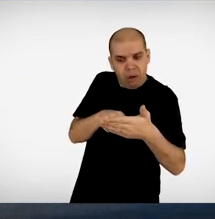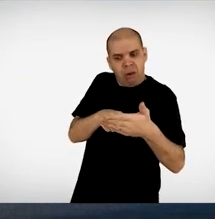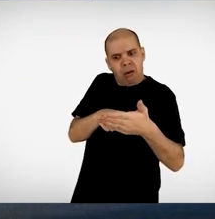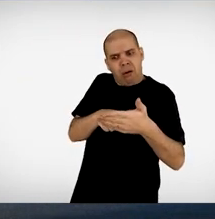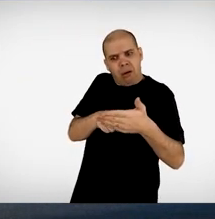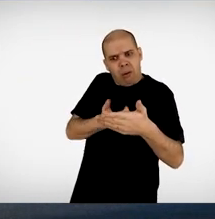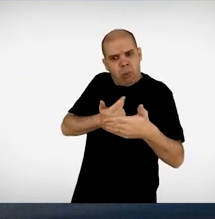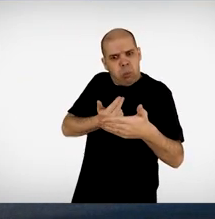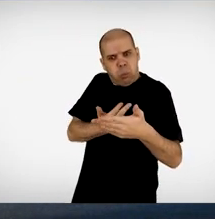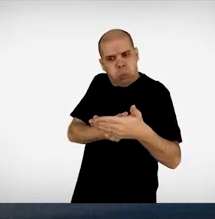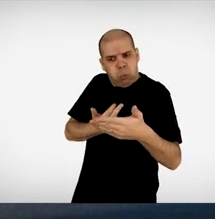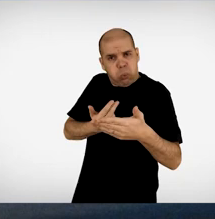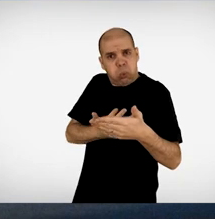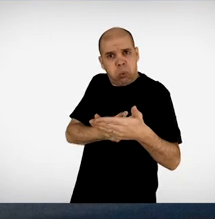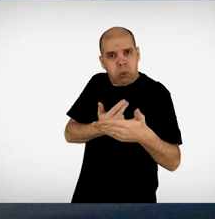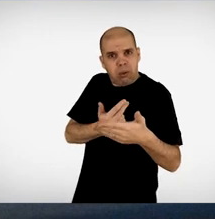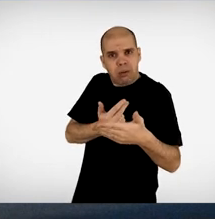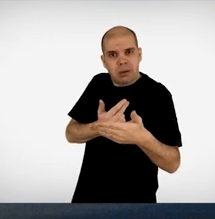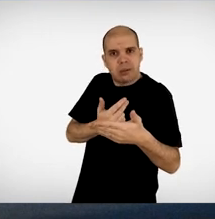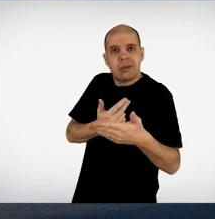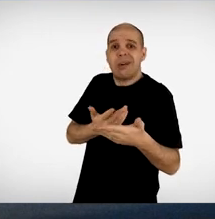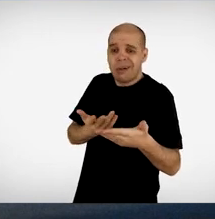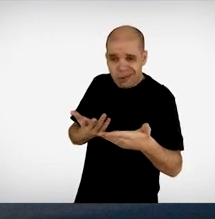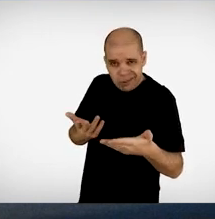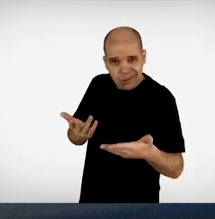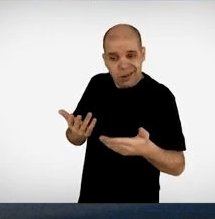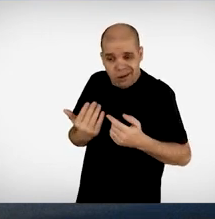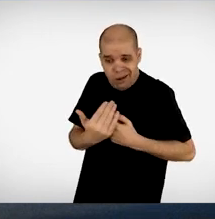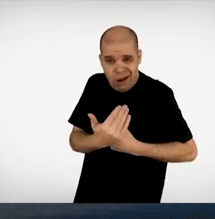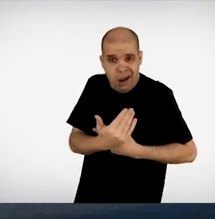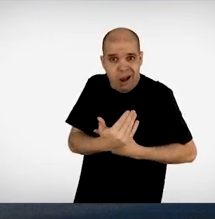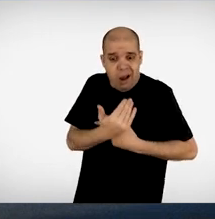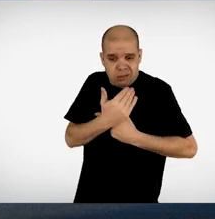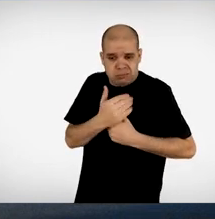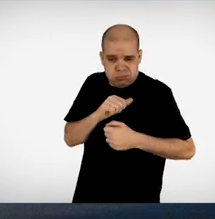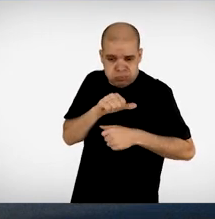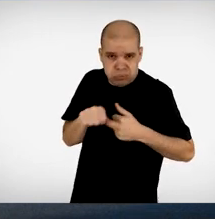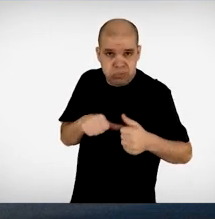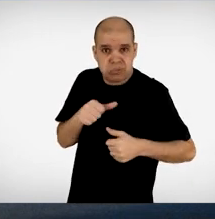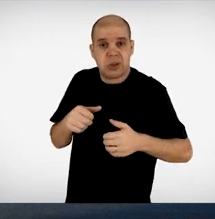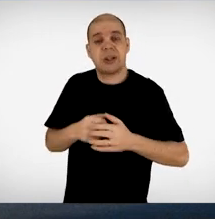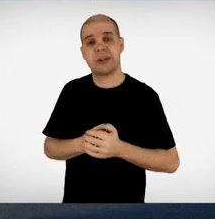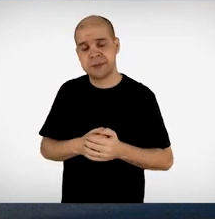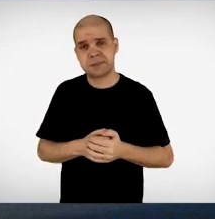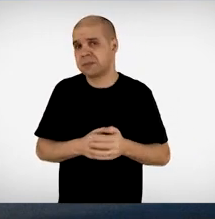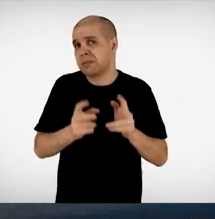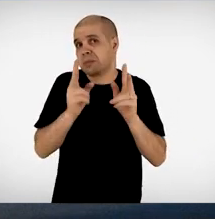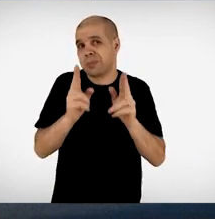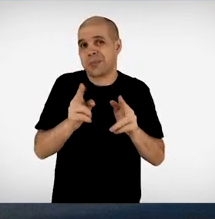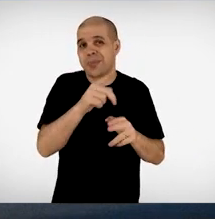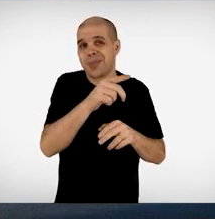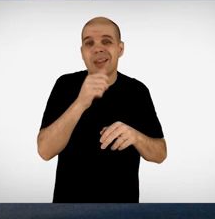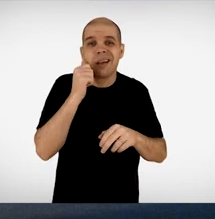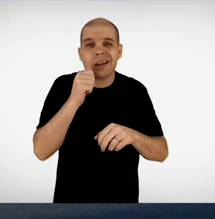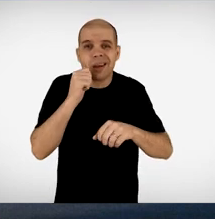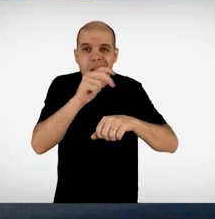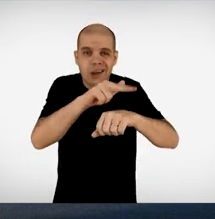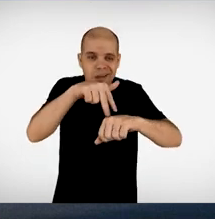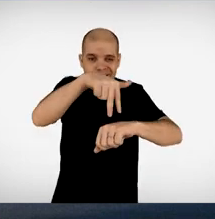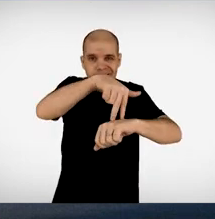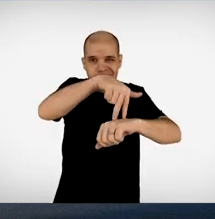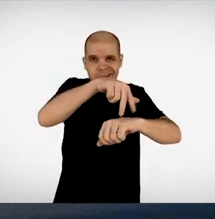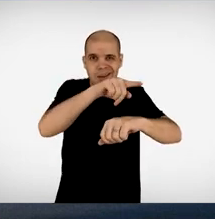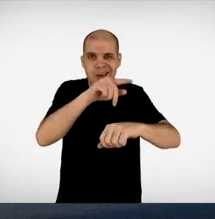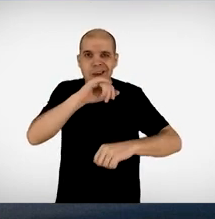tem como. E eu acho que a raiva e a inveja que eu senti da Júlia, porque eu acho que ela tem, e eu